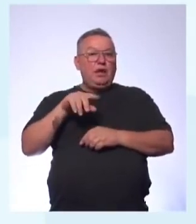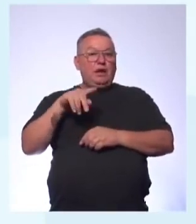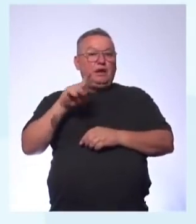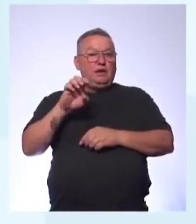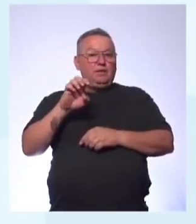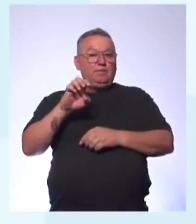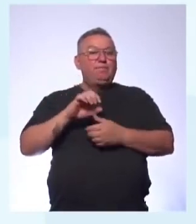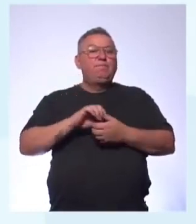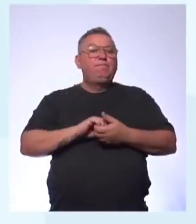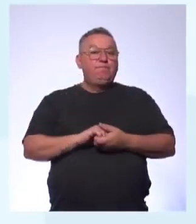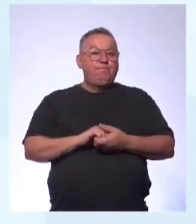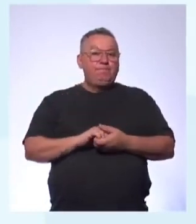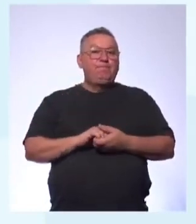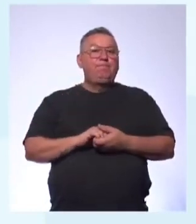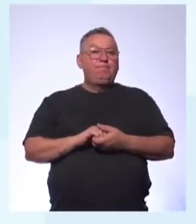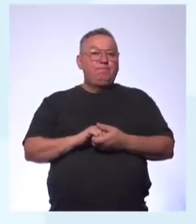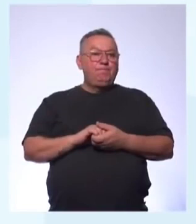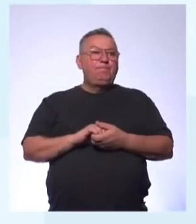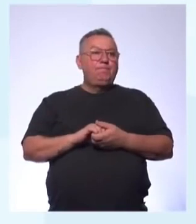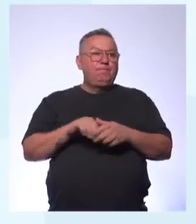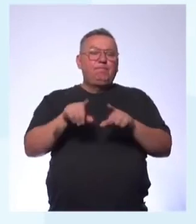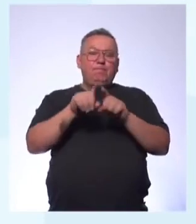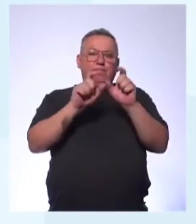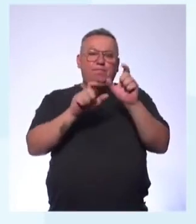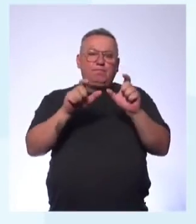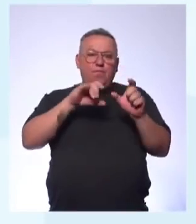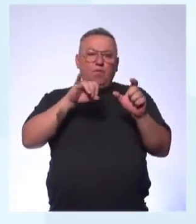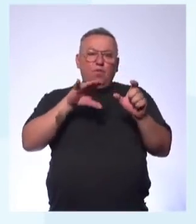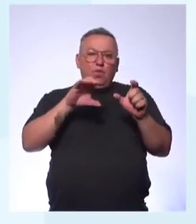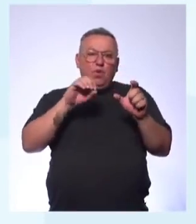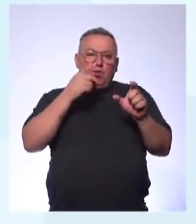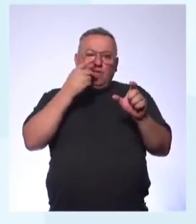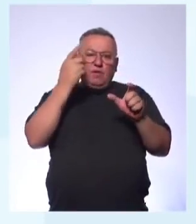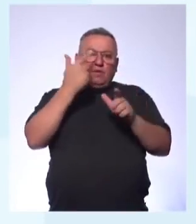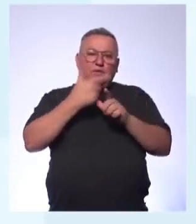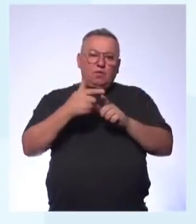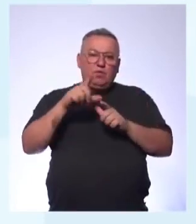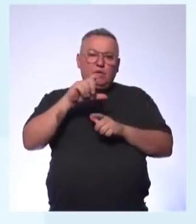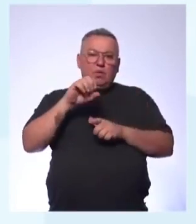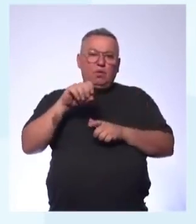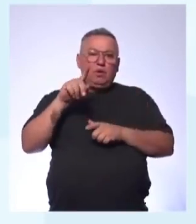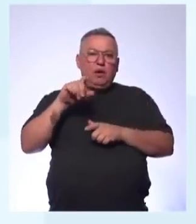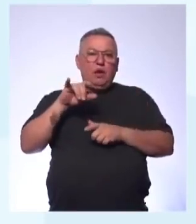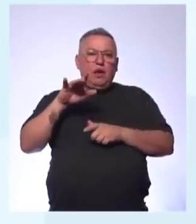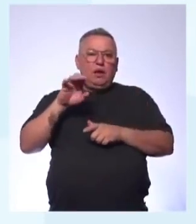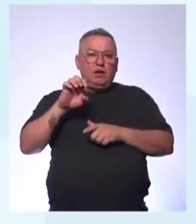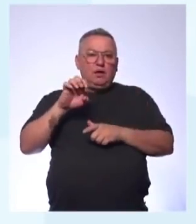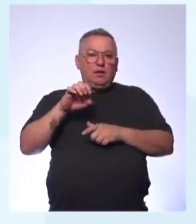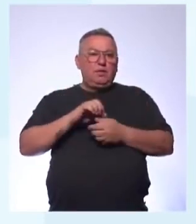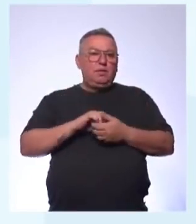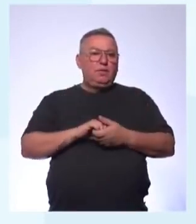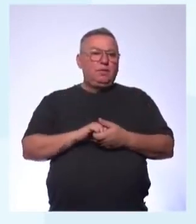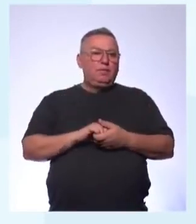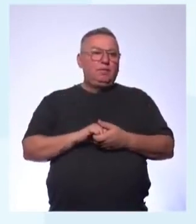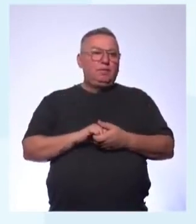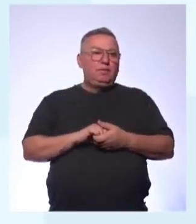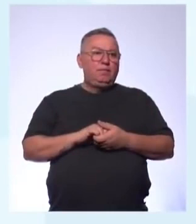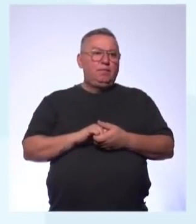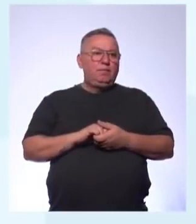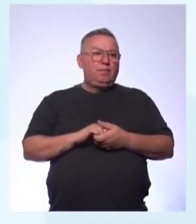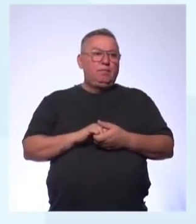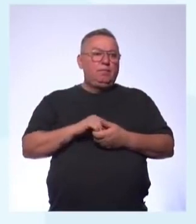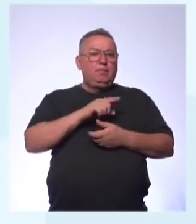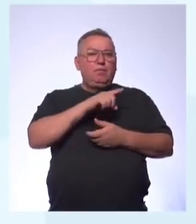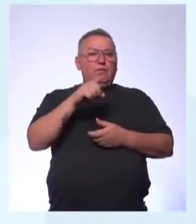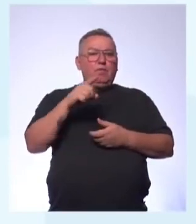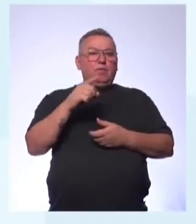a expressão look like e a parte que o João está falando sobre look like, ok? You have 2 minutes. Vou